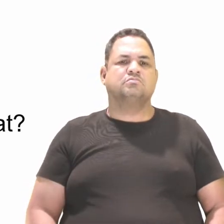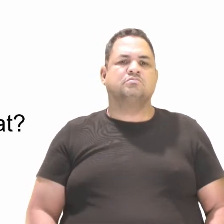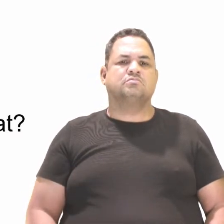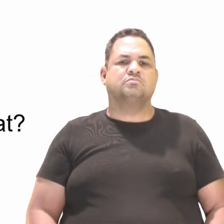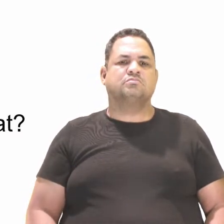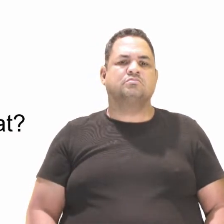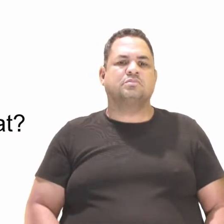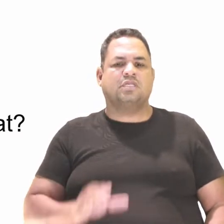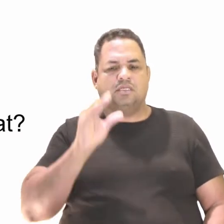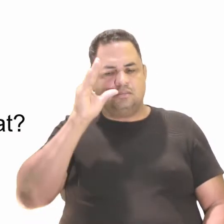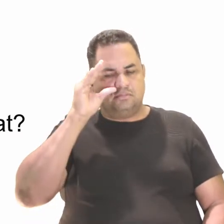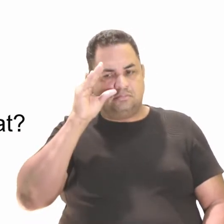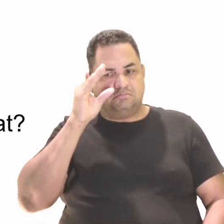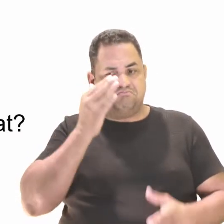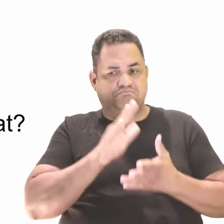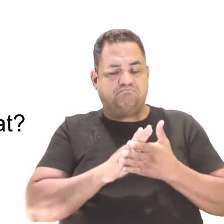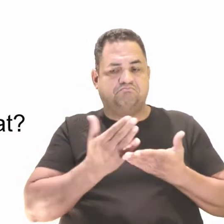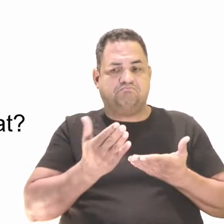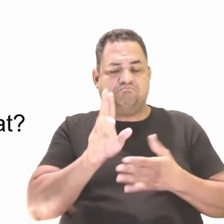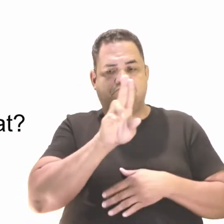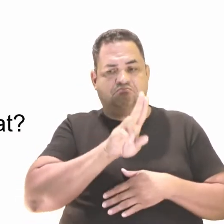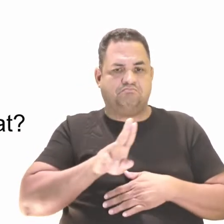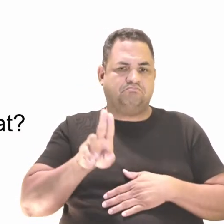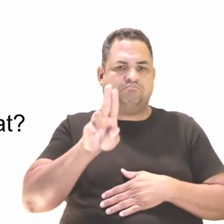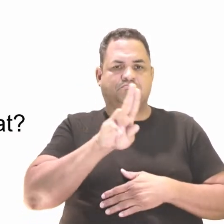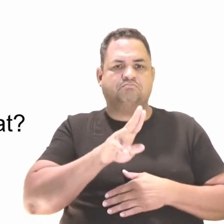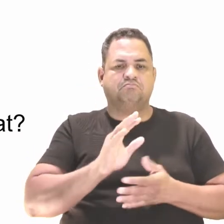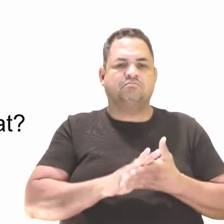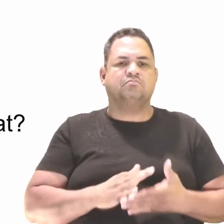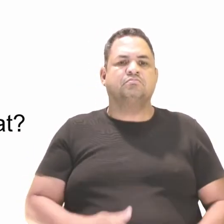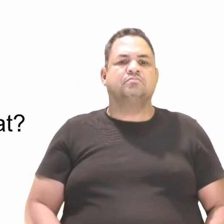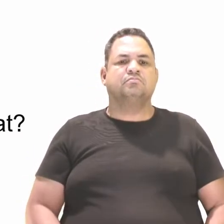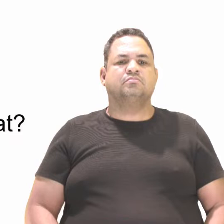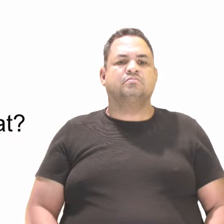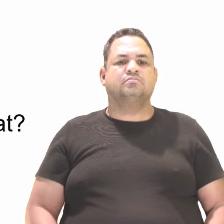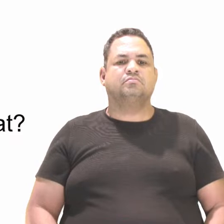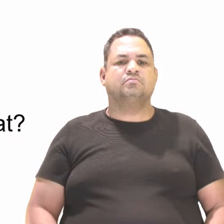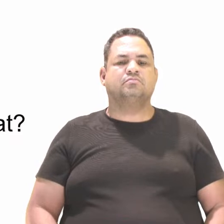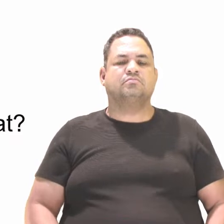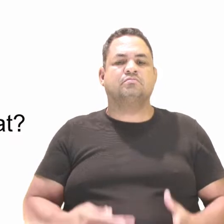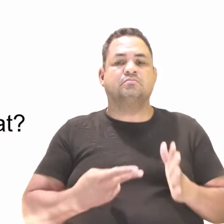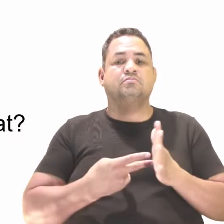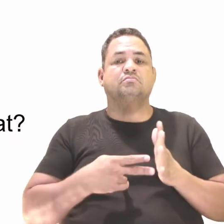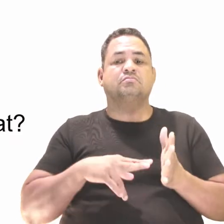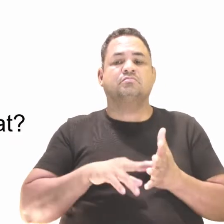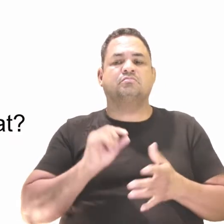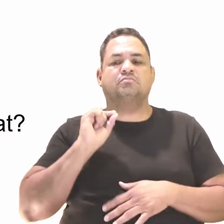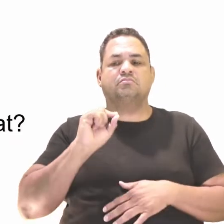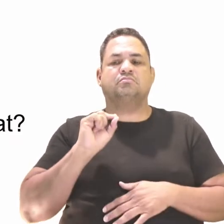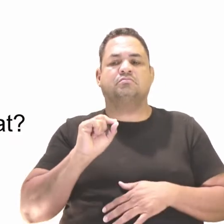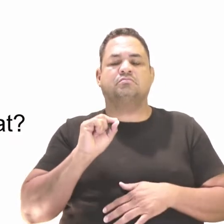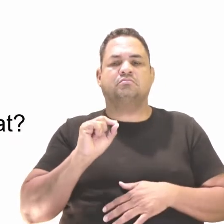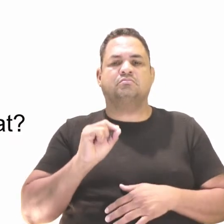ela é bem interessante, bem usada, certo? E aí ela significa o